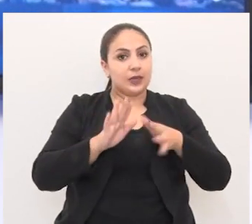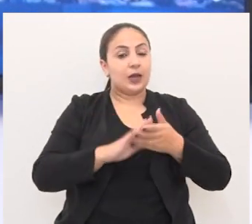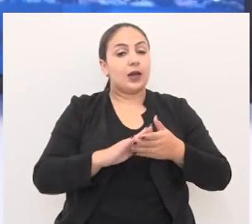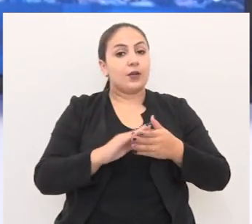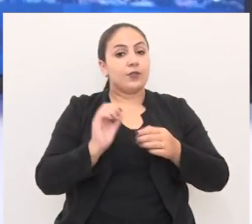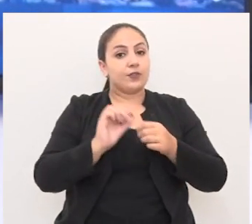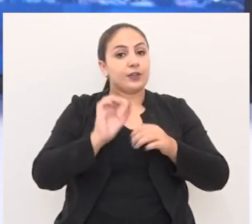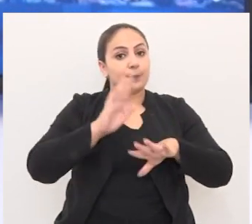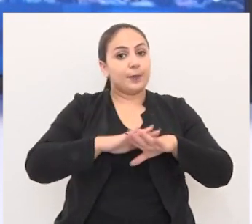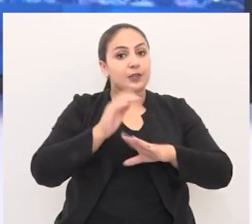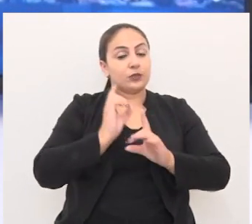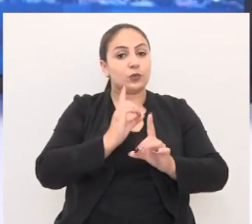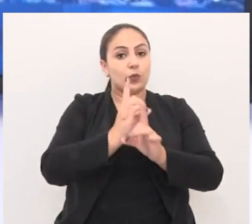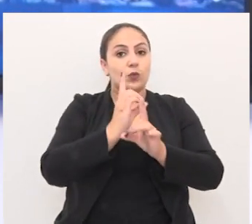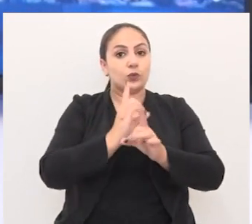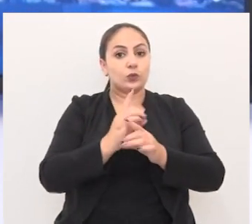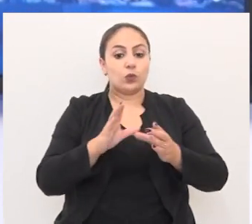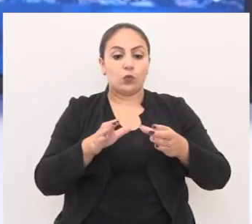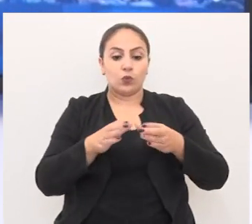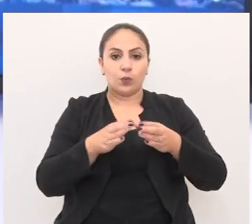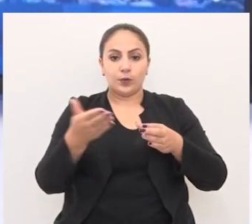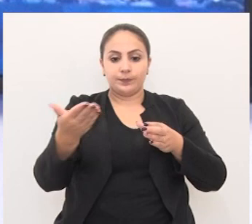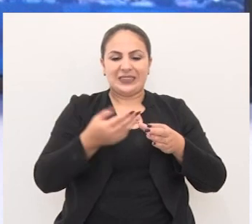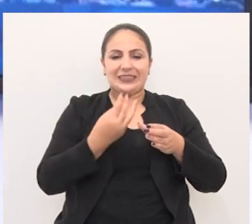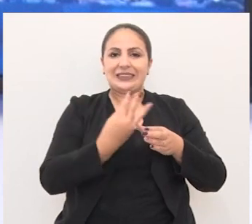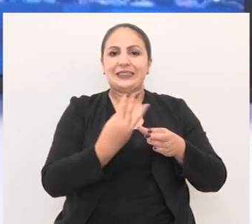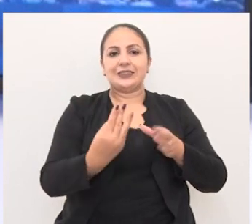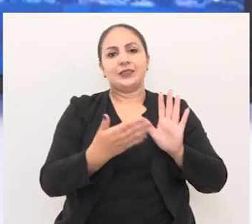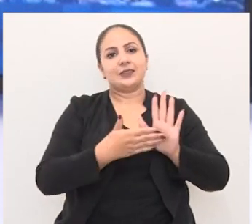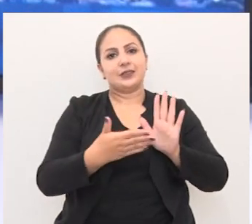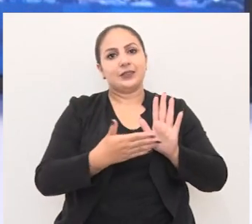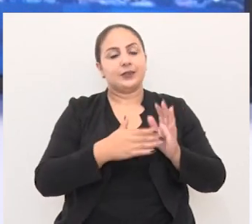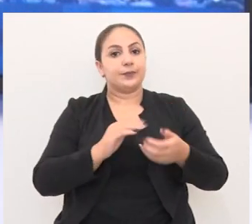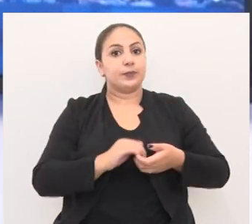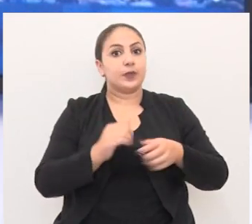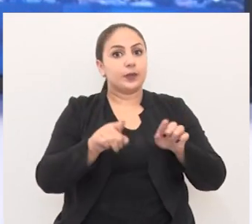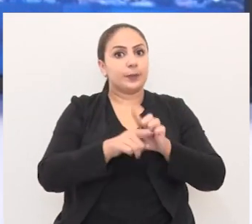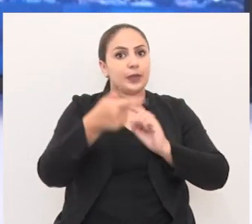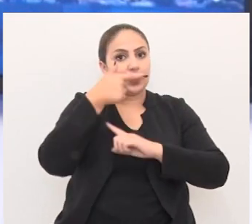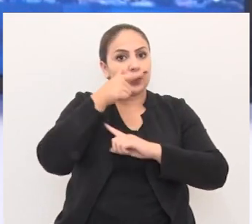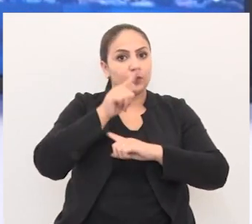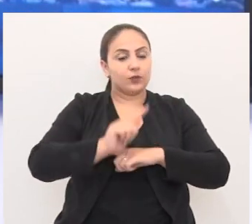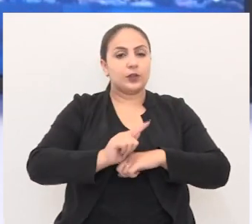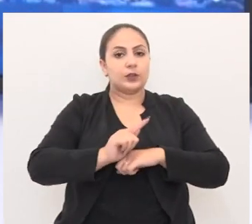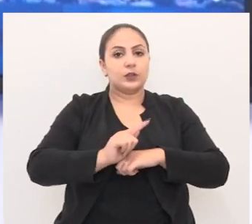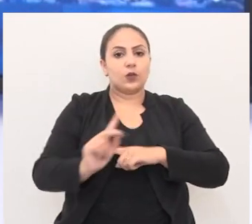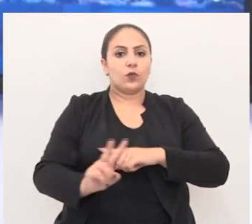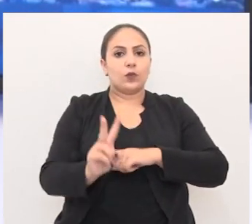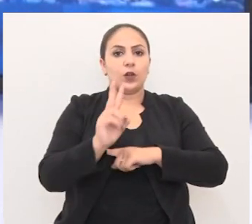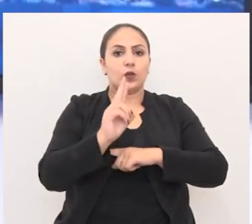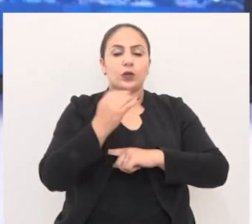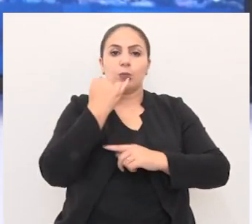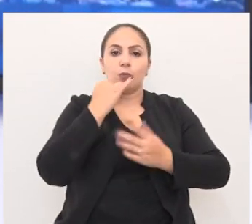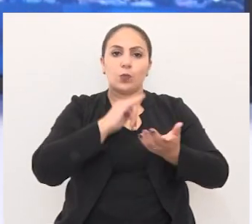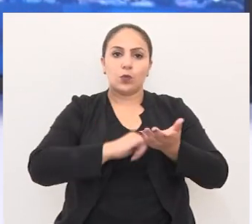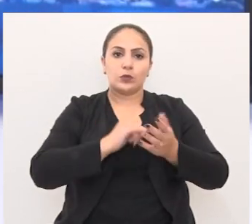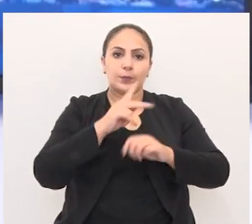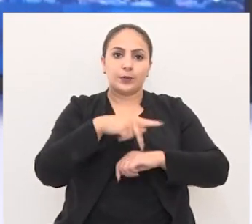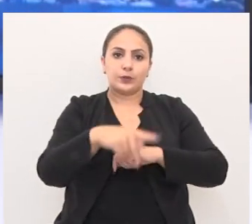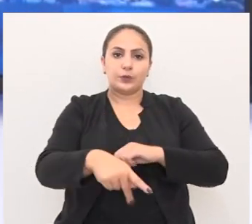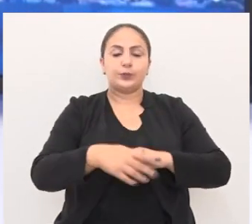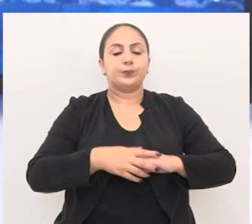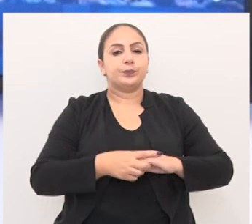grupo recebeu 33 proposições, entre elas a que revisa os valores do IPTU em Passo